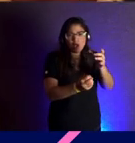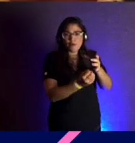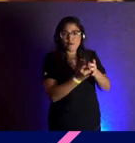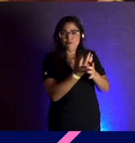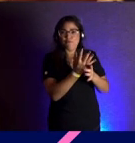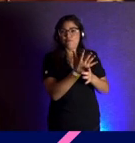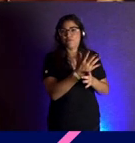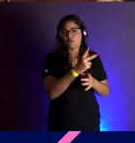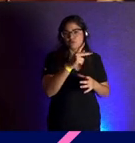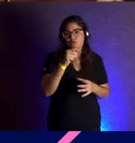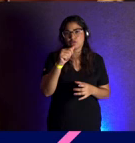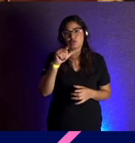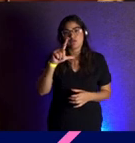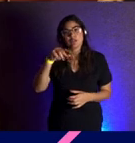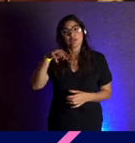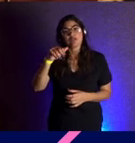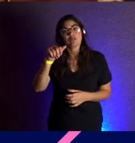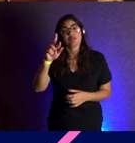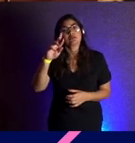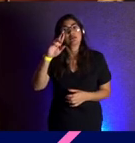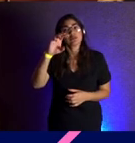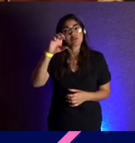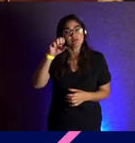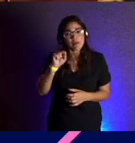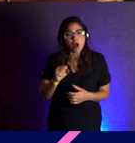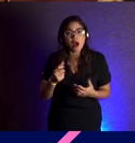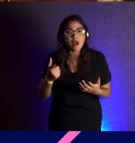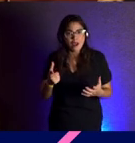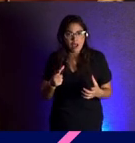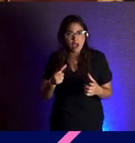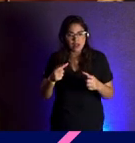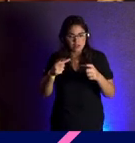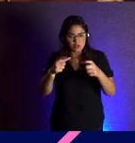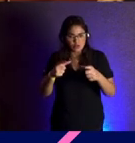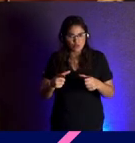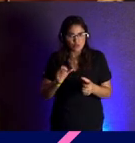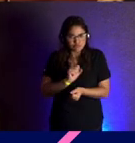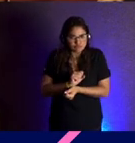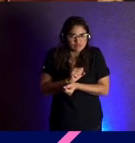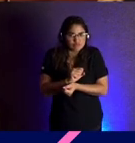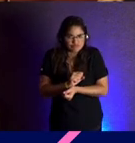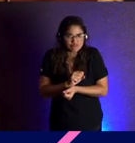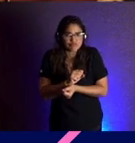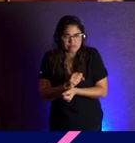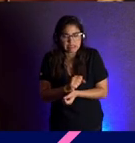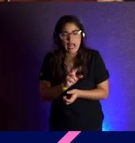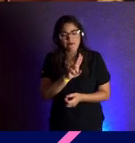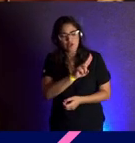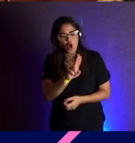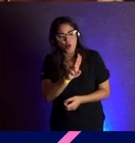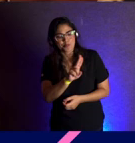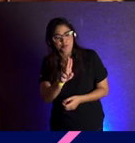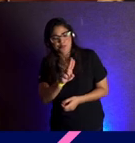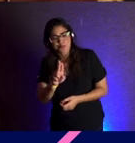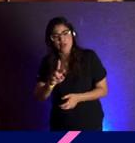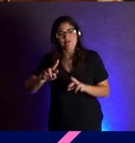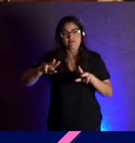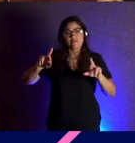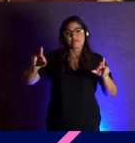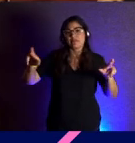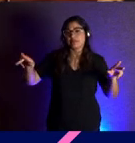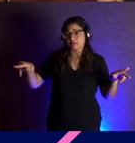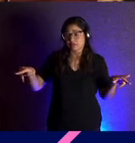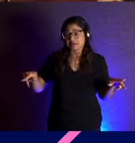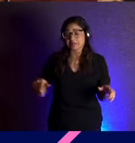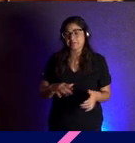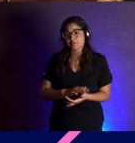Palmares, e dos territórios titulados, os nomeados, todas as variações. Então,